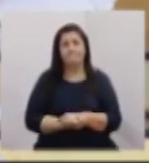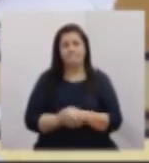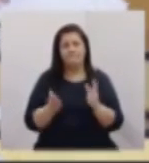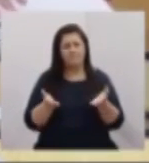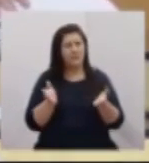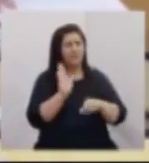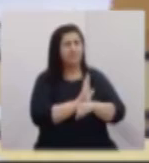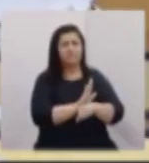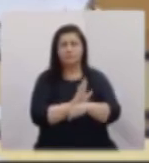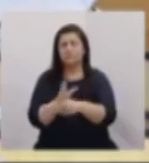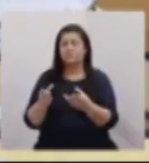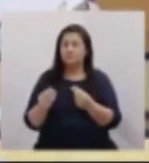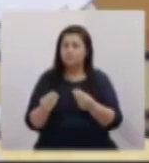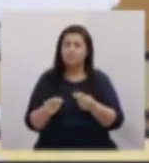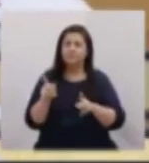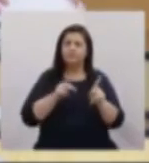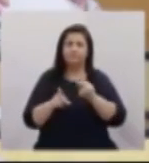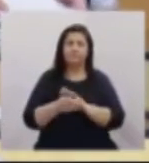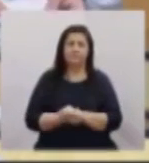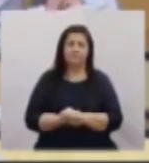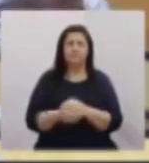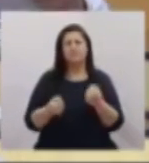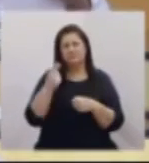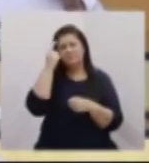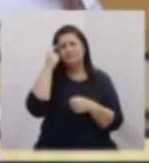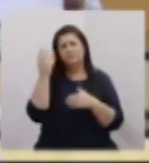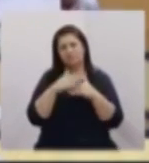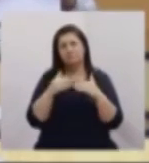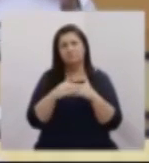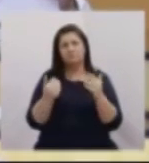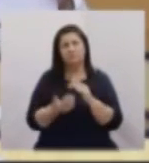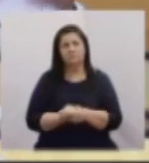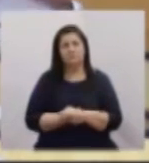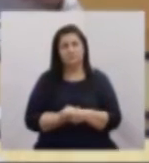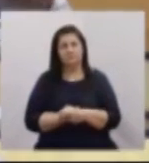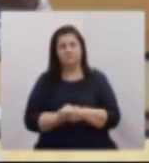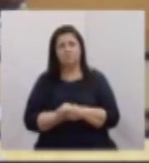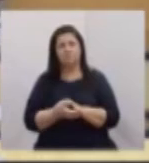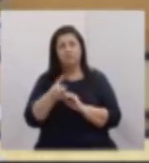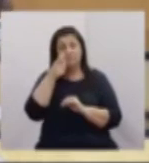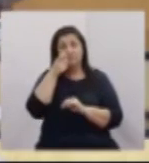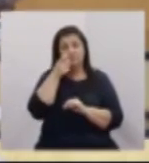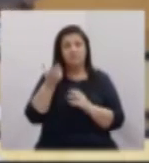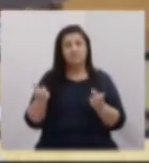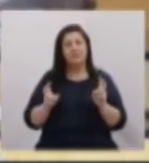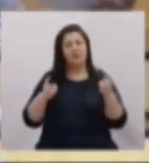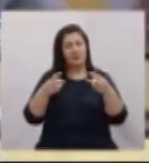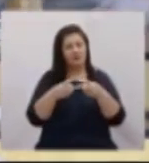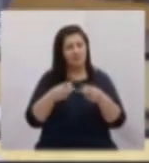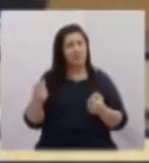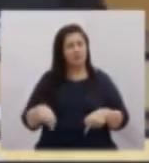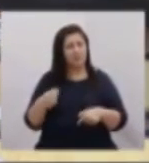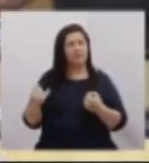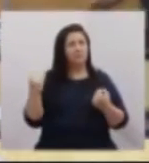e muito pessoas na nossa cidade. Então vamos pensar com carinho aí o prefeito aí, né, valorizar essa Câmara Municipal que